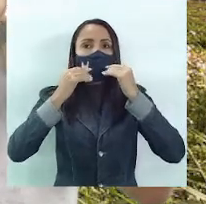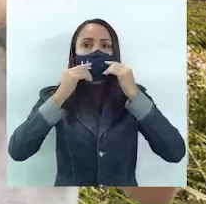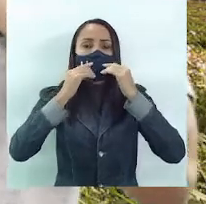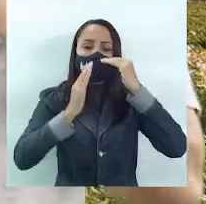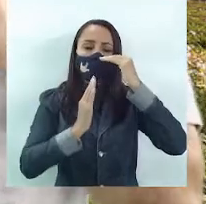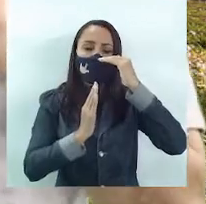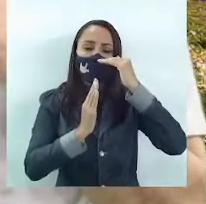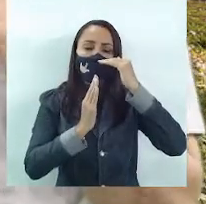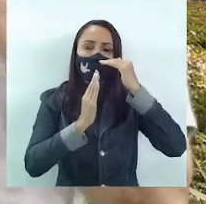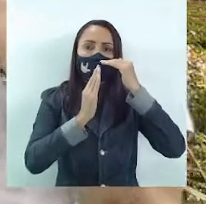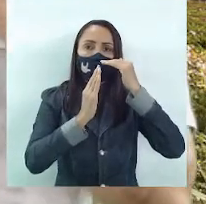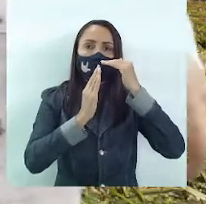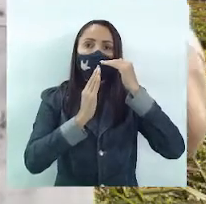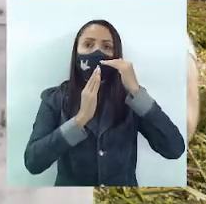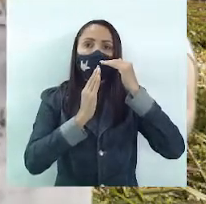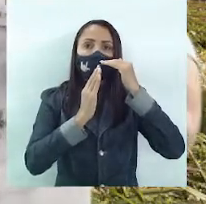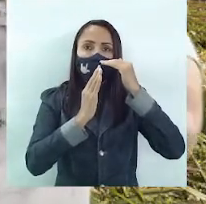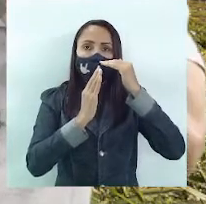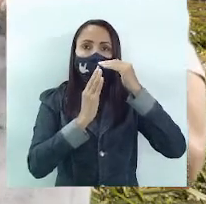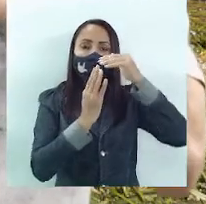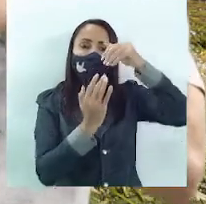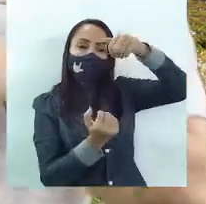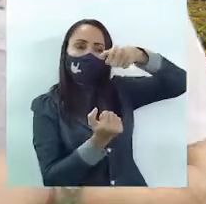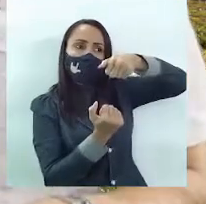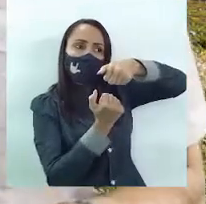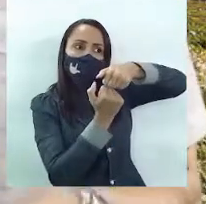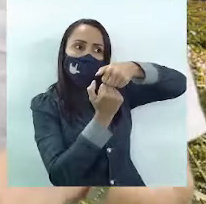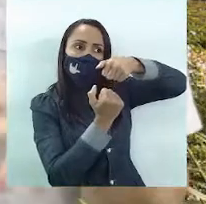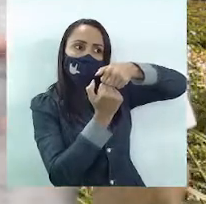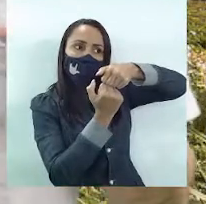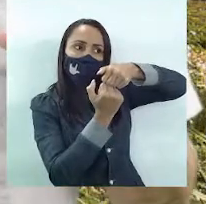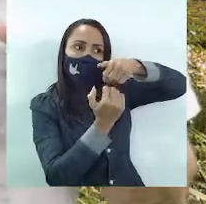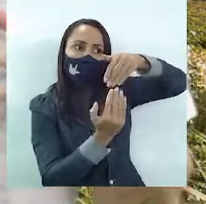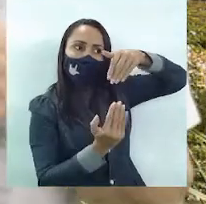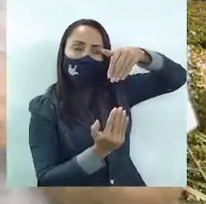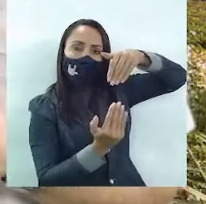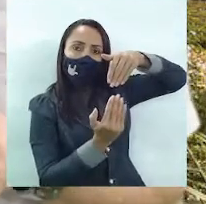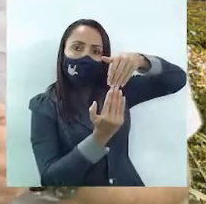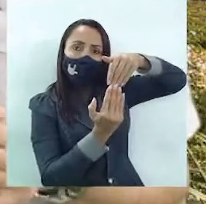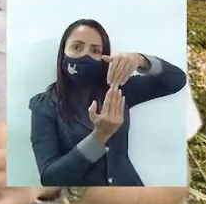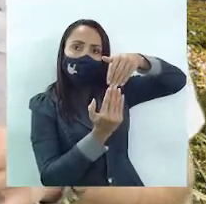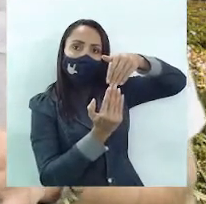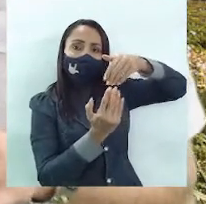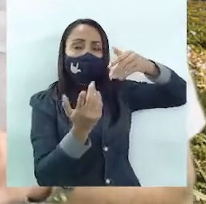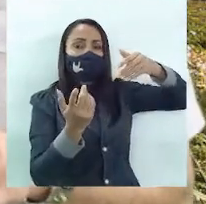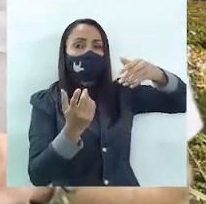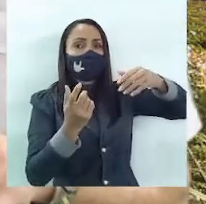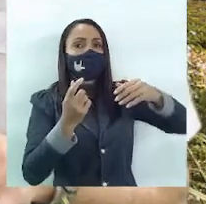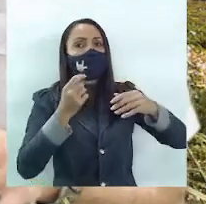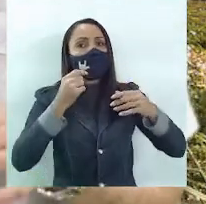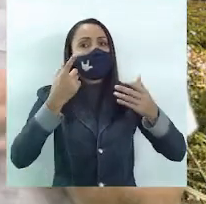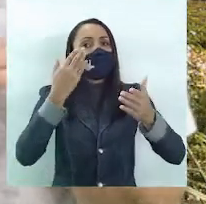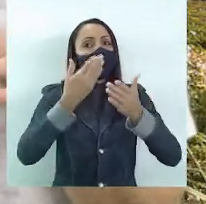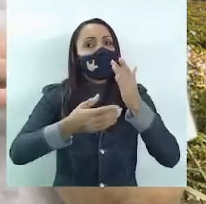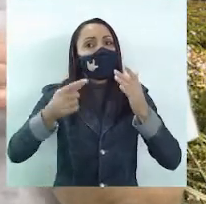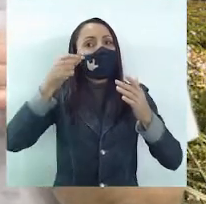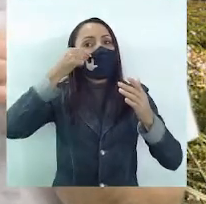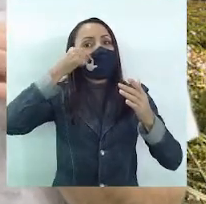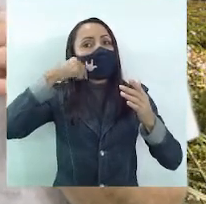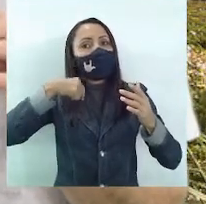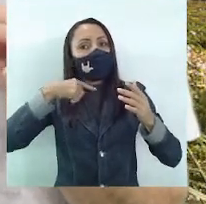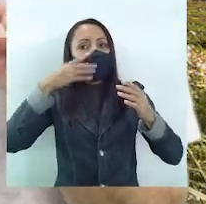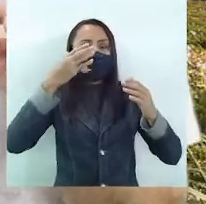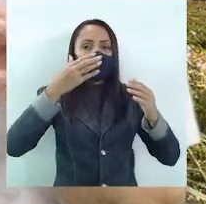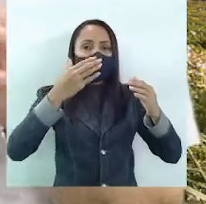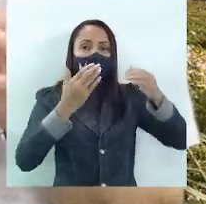vai subindo, porque ele quer ter o contato. Então, você tirando um dente, você dá um desnível,